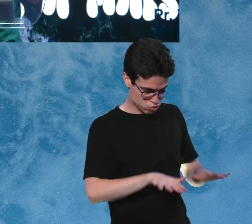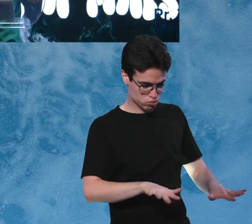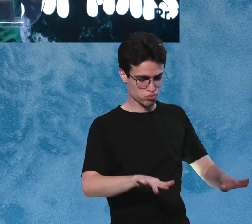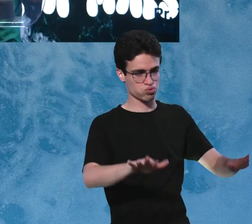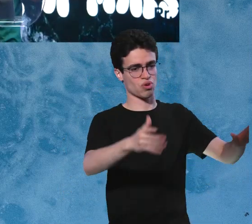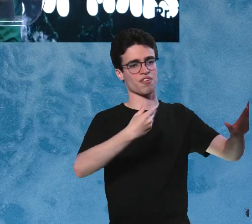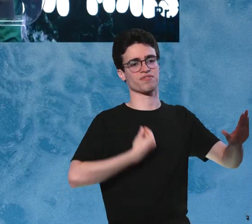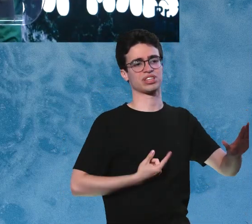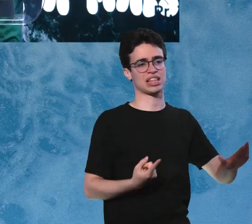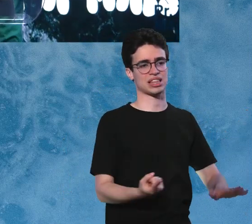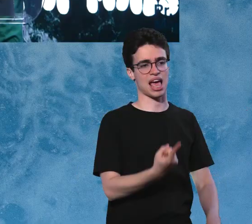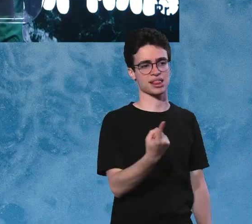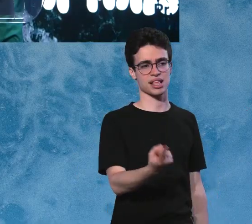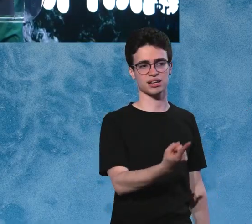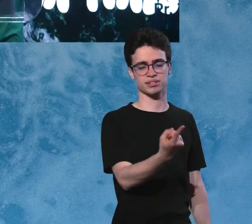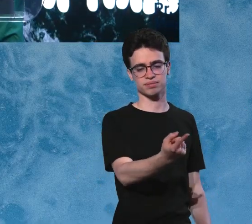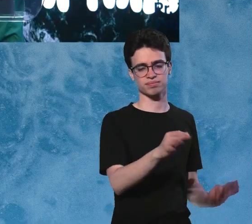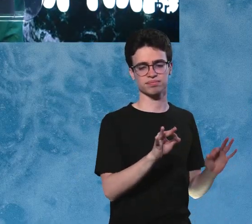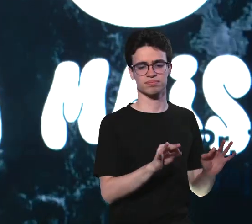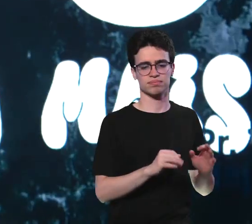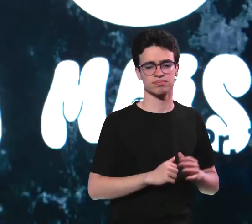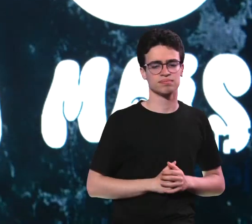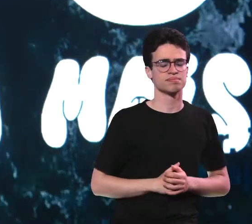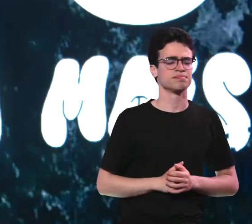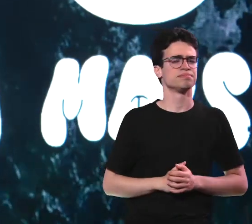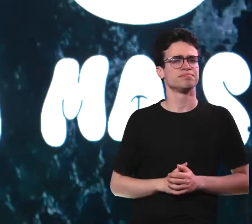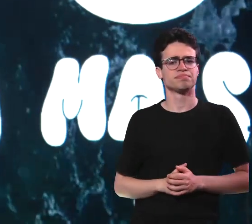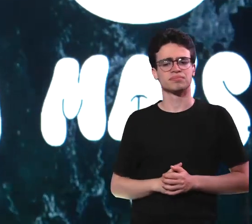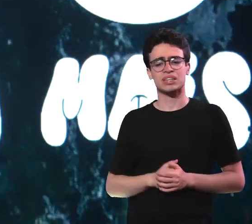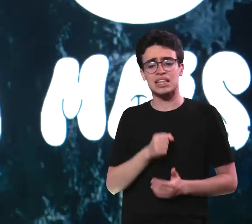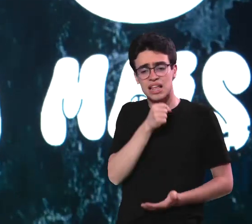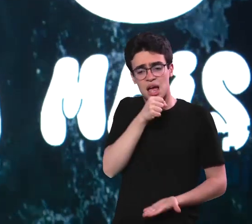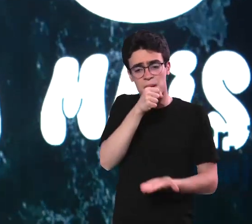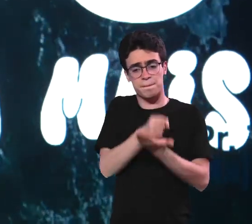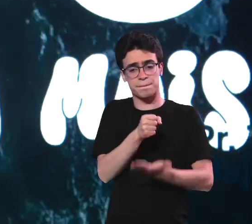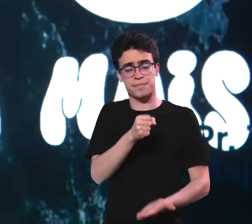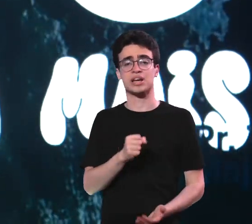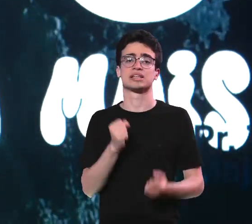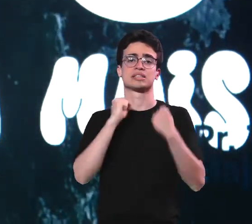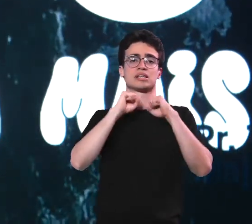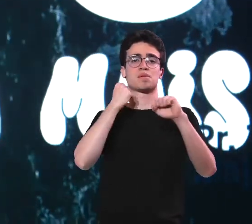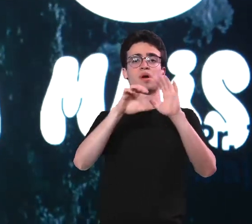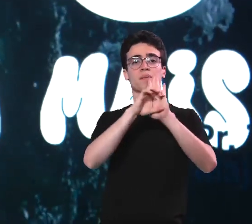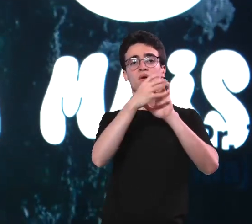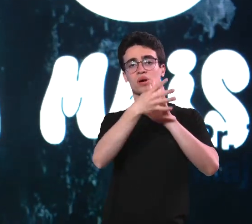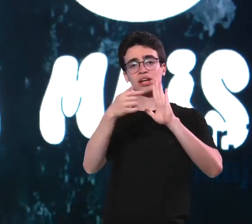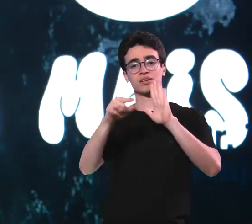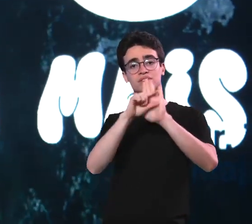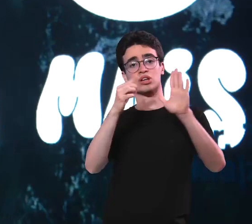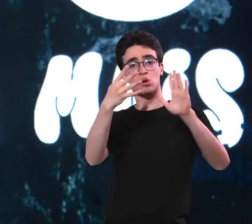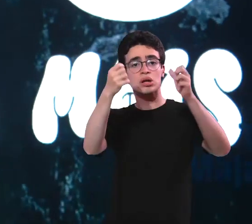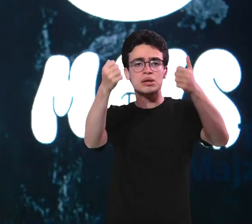vida eterna. No Antigo Testamento, Salmos 46:4 diz, há um rio